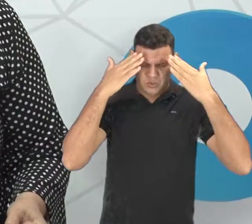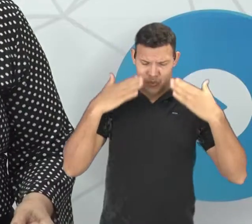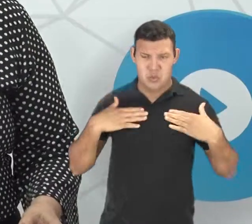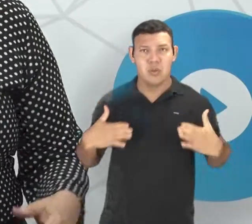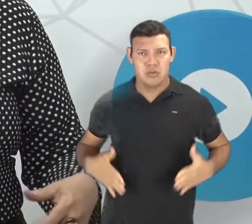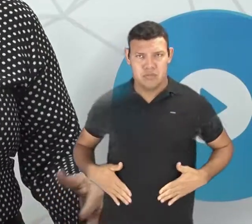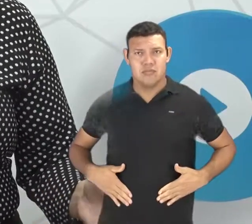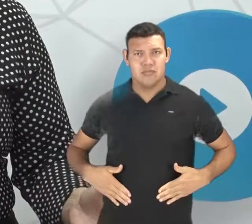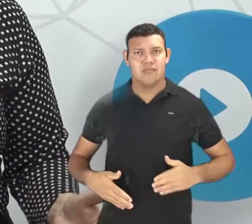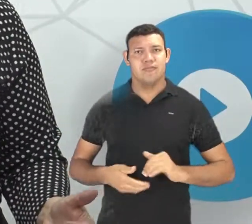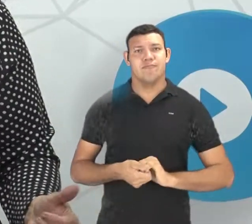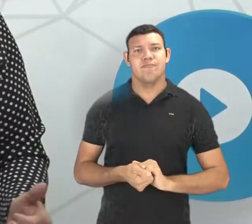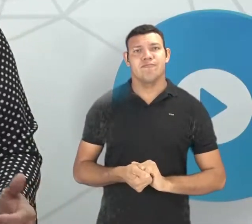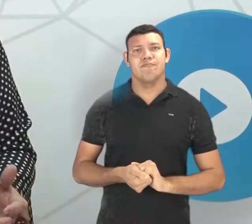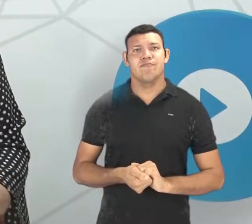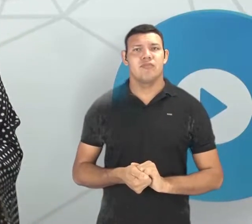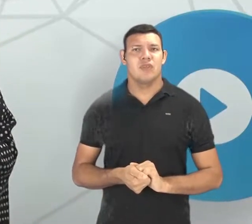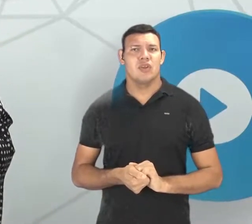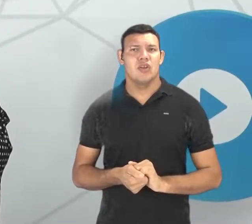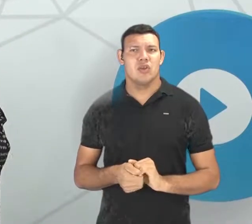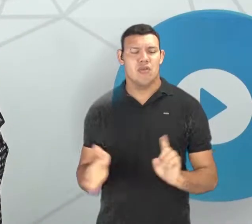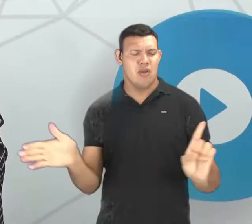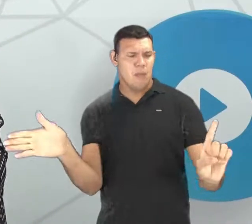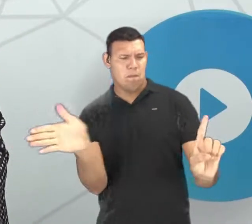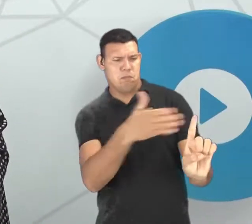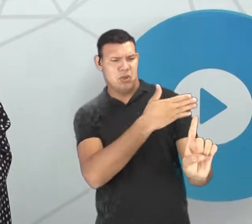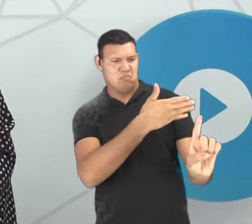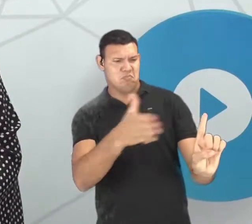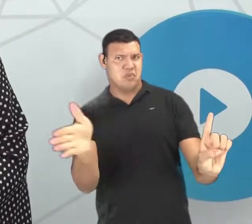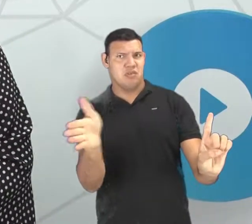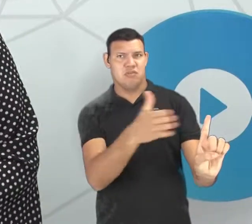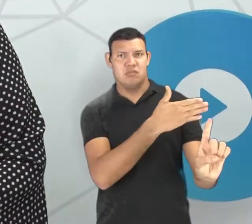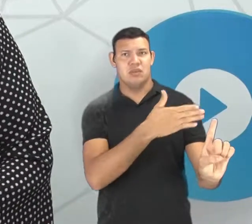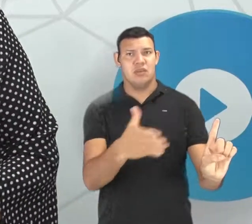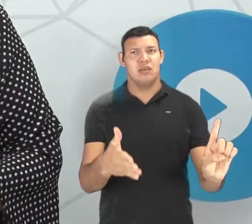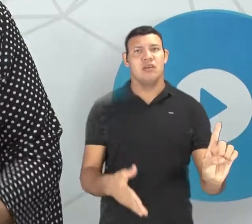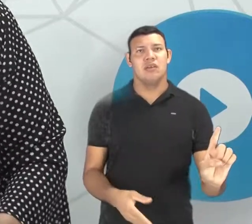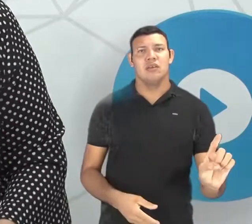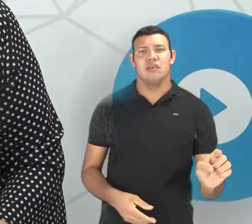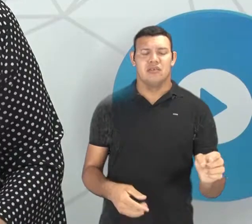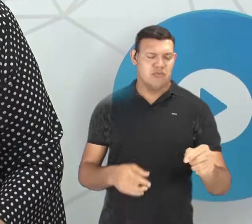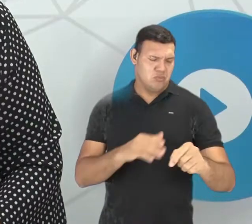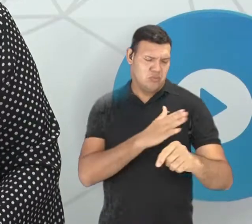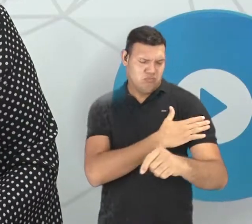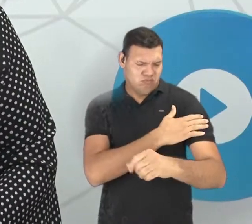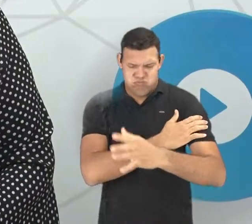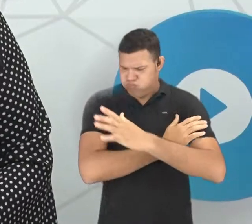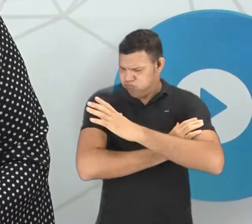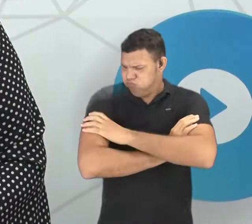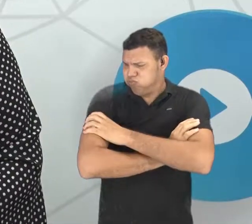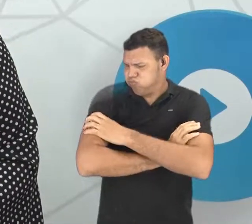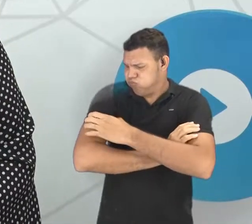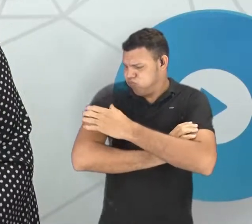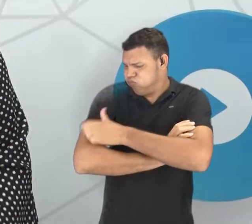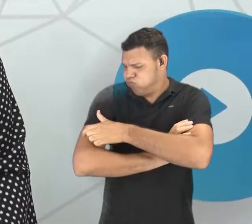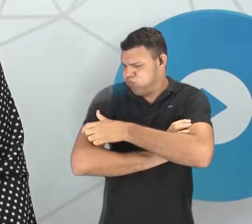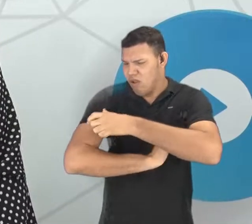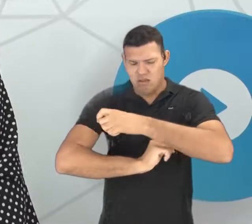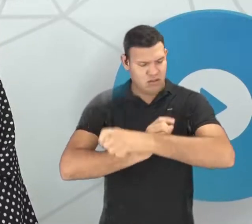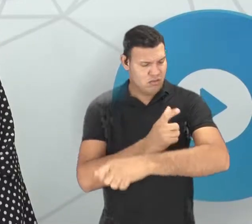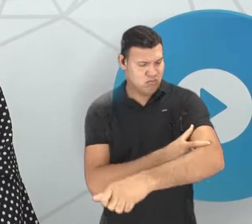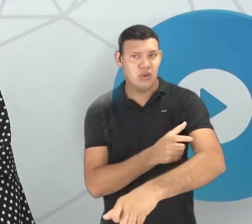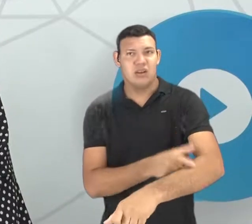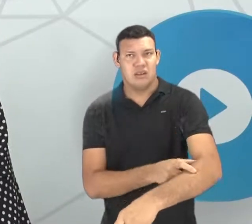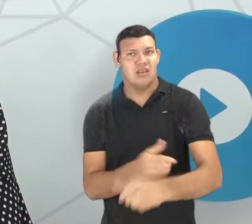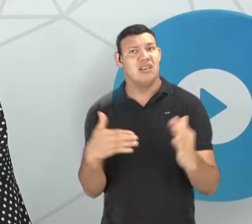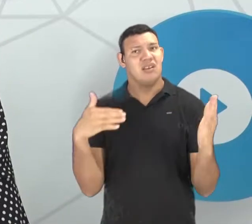física. Esta violência que começa com o tapa, né? Começa com a lesão corporal e